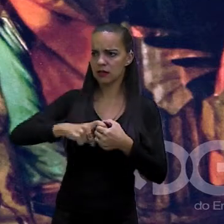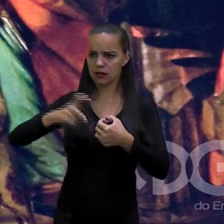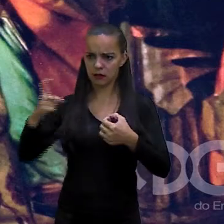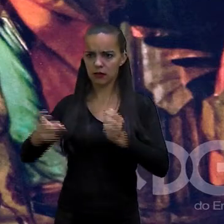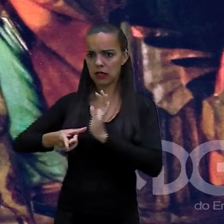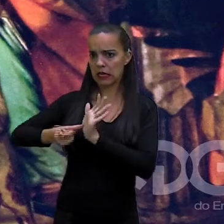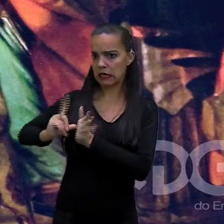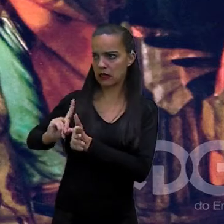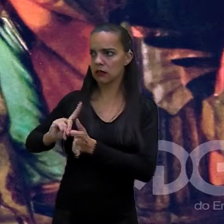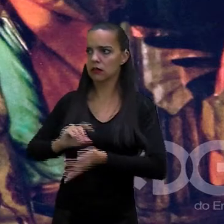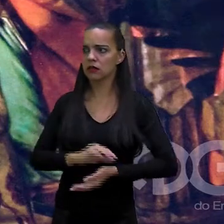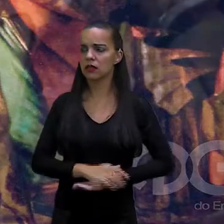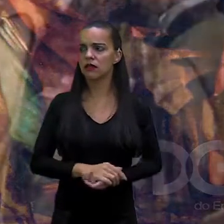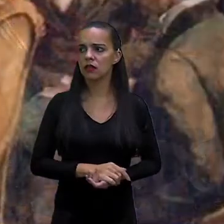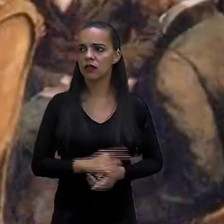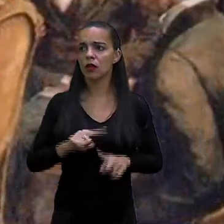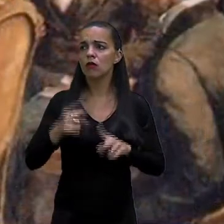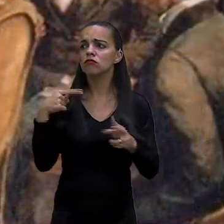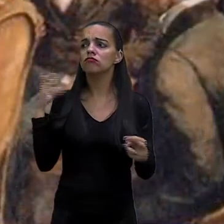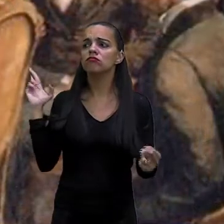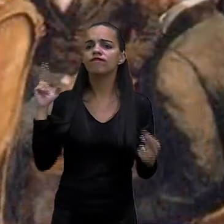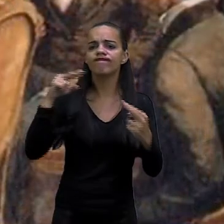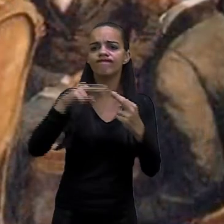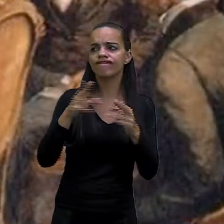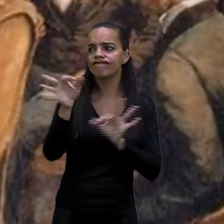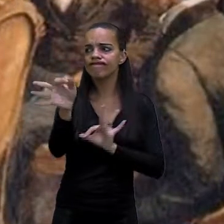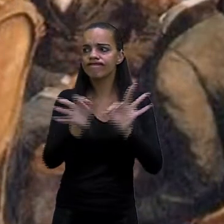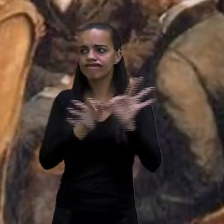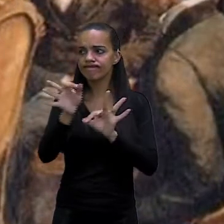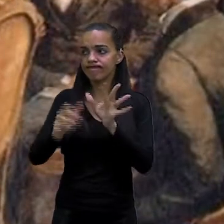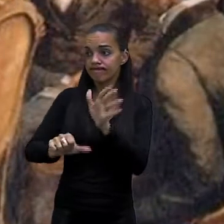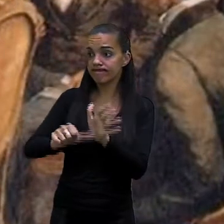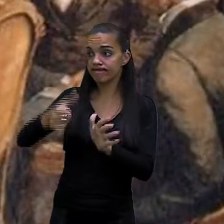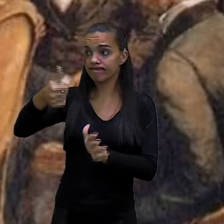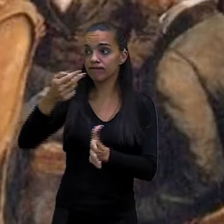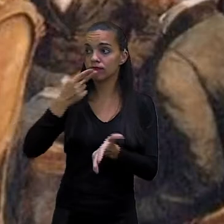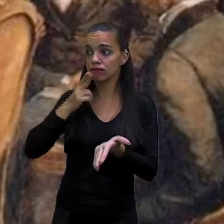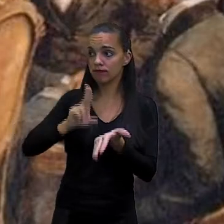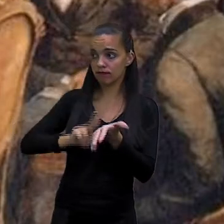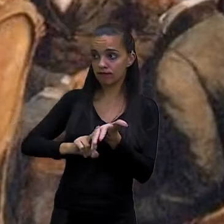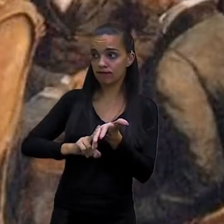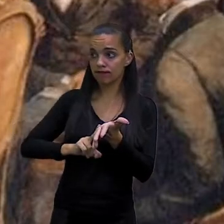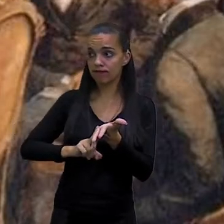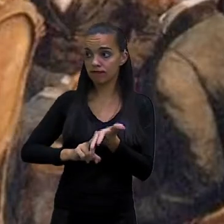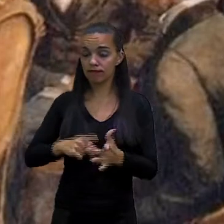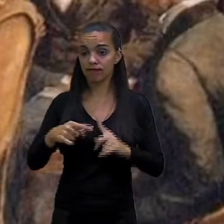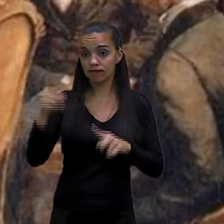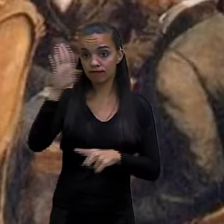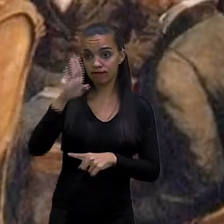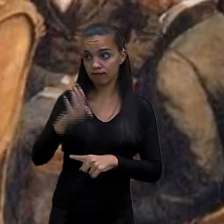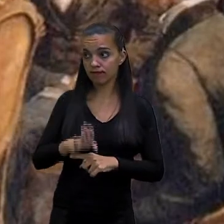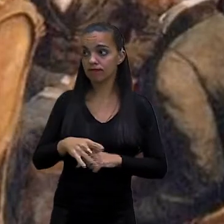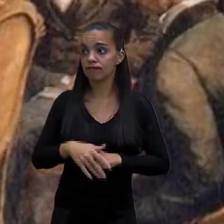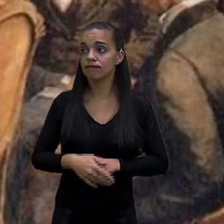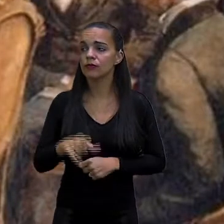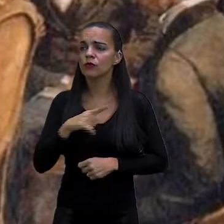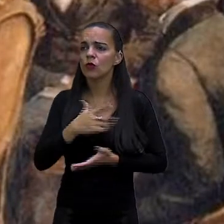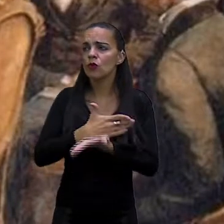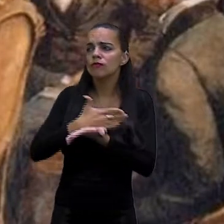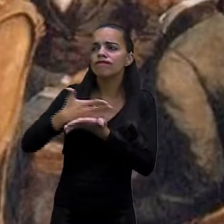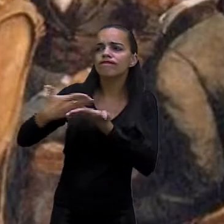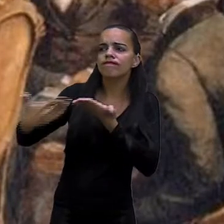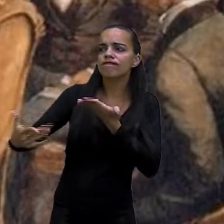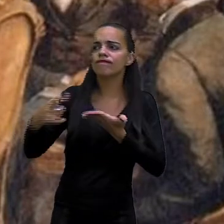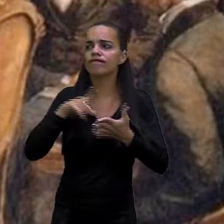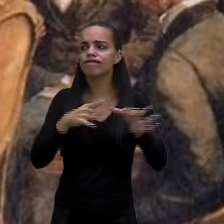antes. No que se refere à elaboração da primeira Carta Constitucional brasileira, inicialmente houve